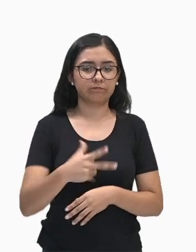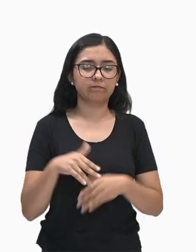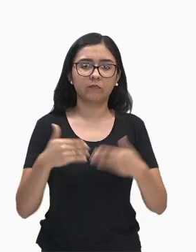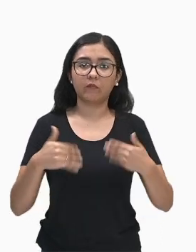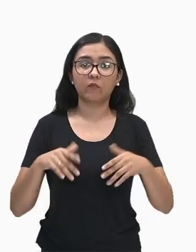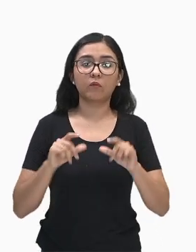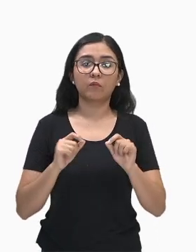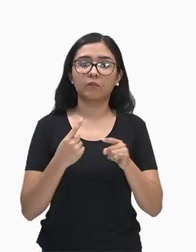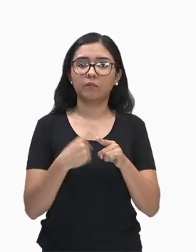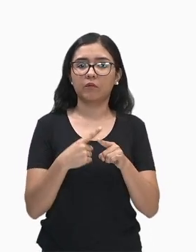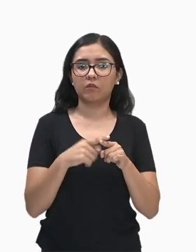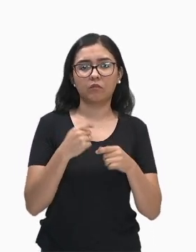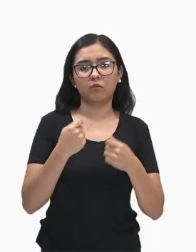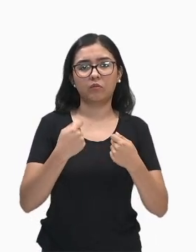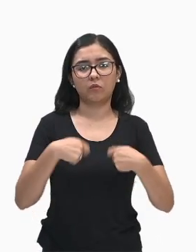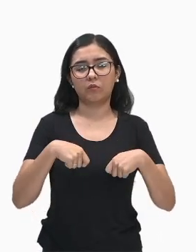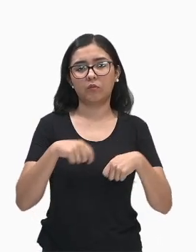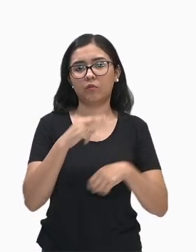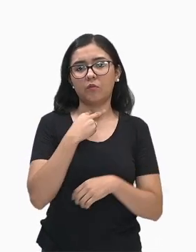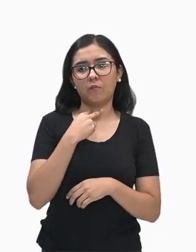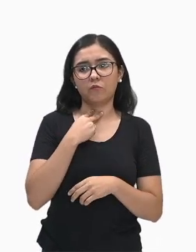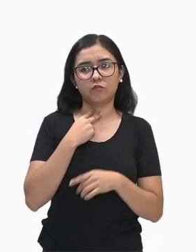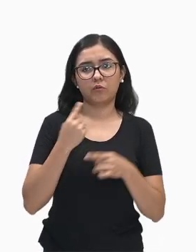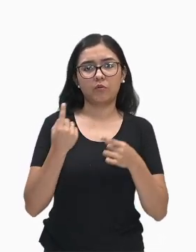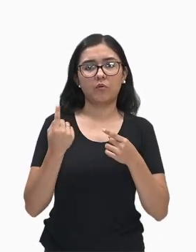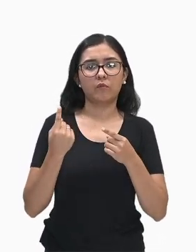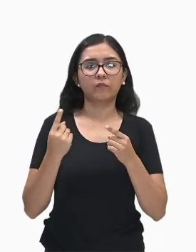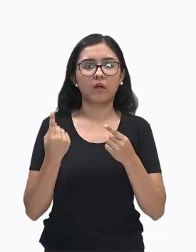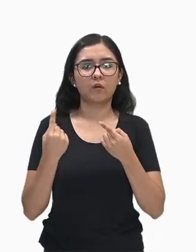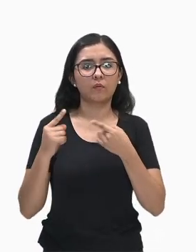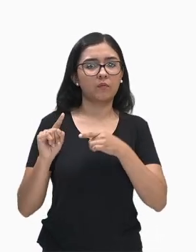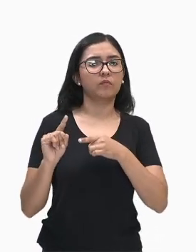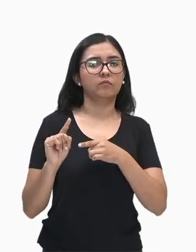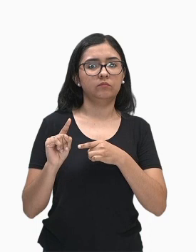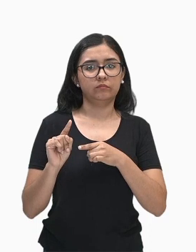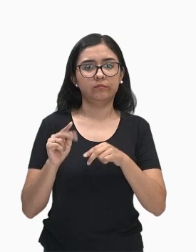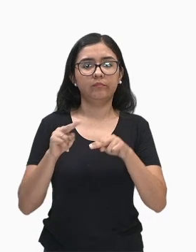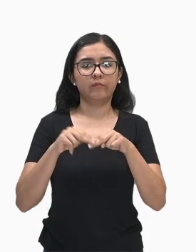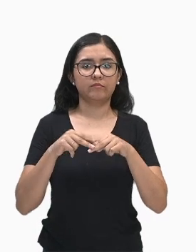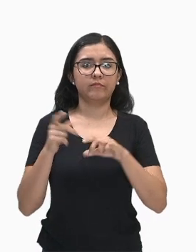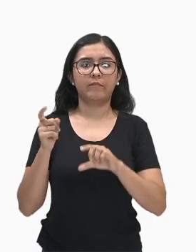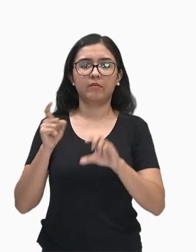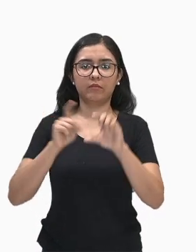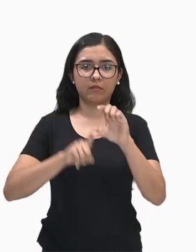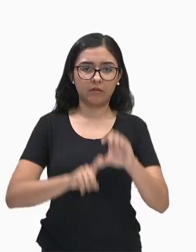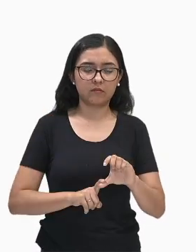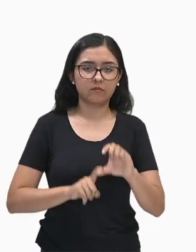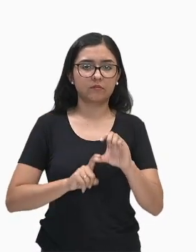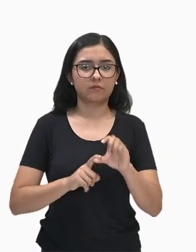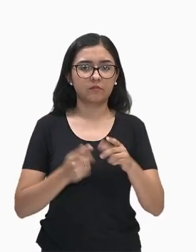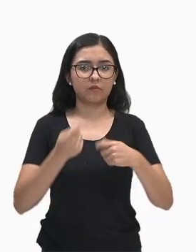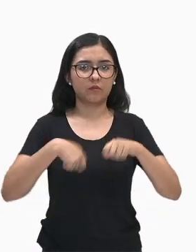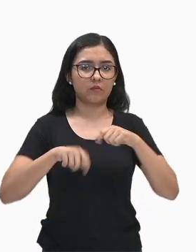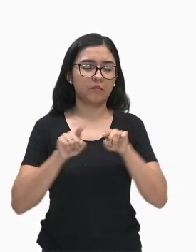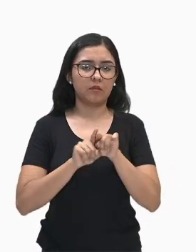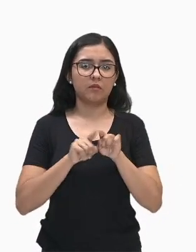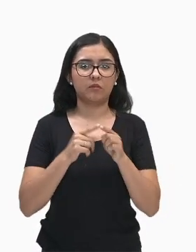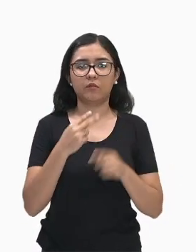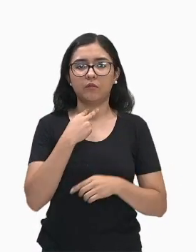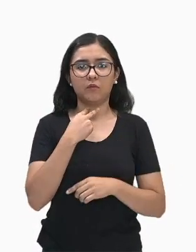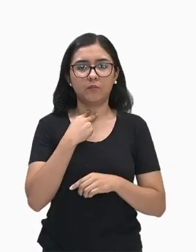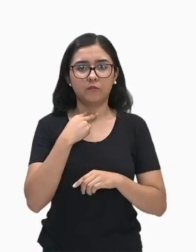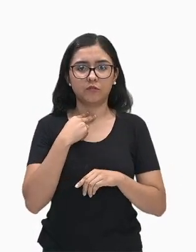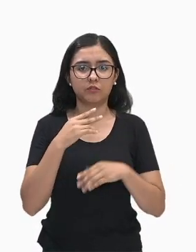não podia ficar contra a Inglaterra, devido à dependência econômica, também não poderia ficar contra a França, pois